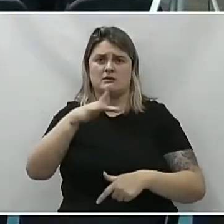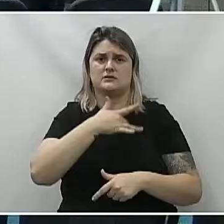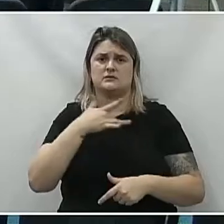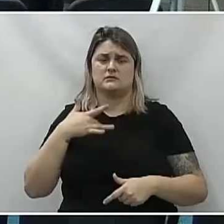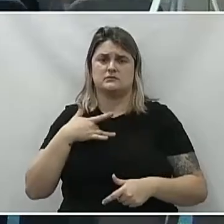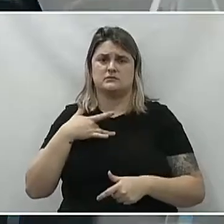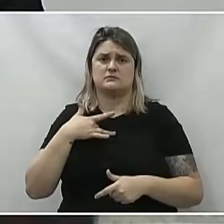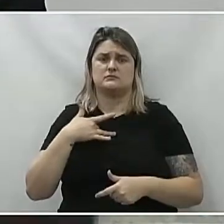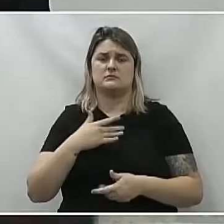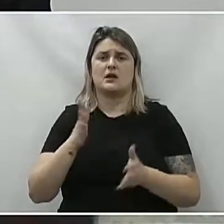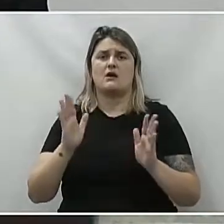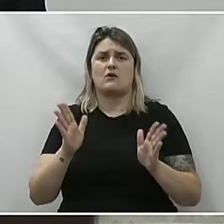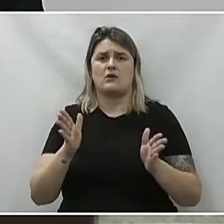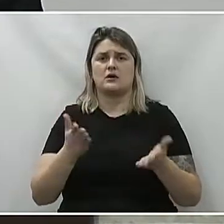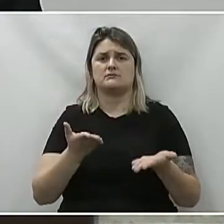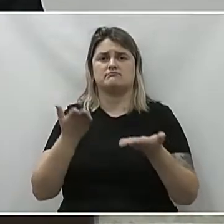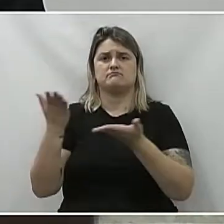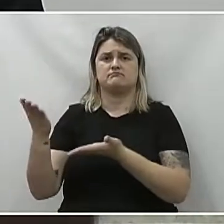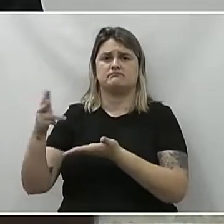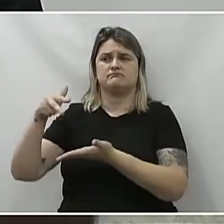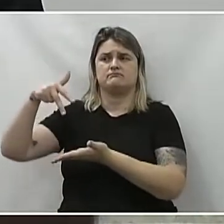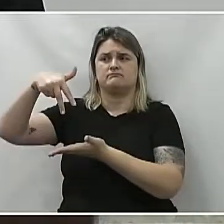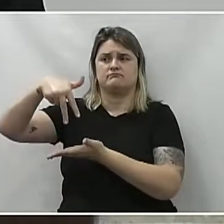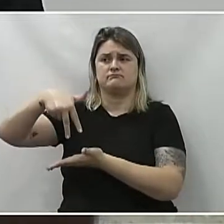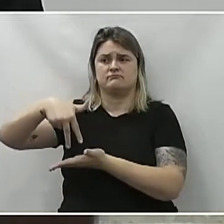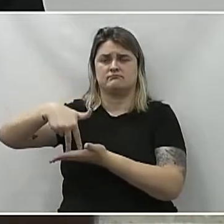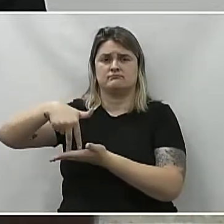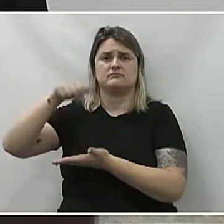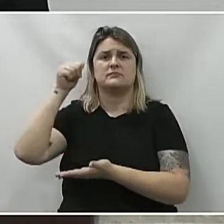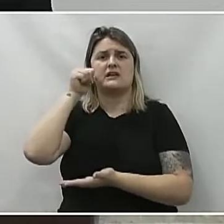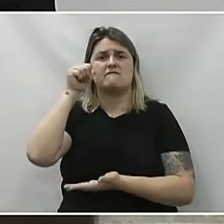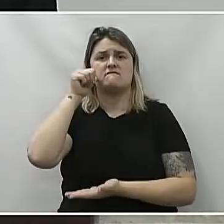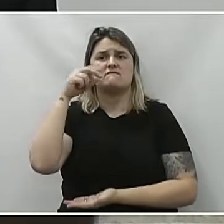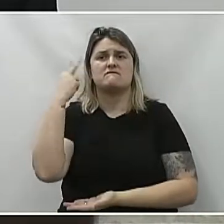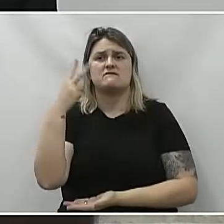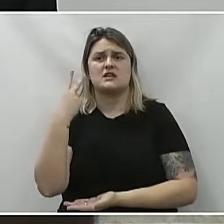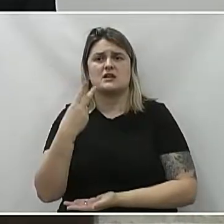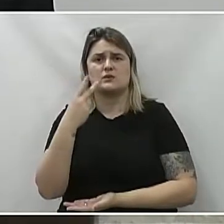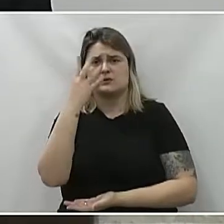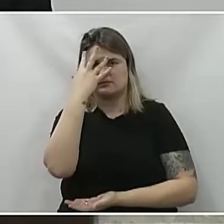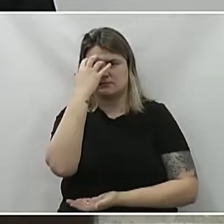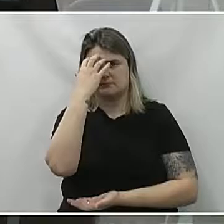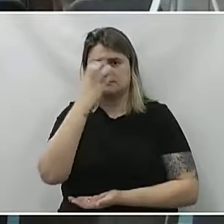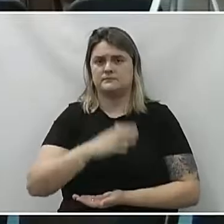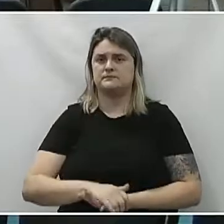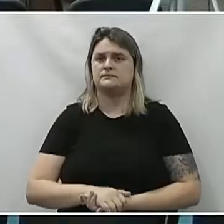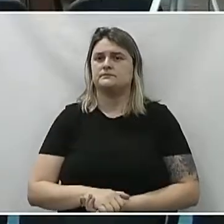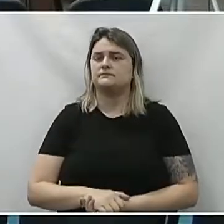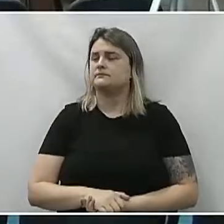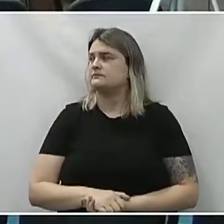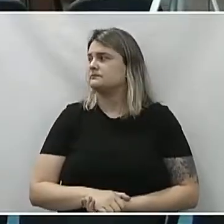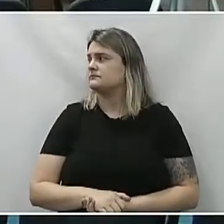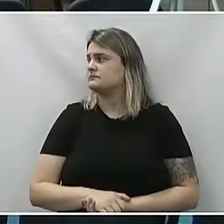nossa saúde. Nesse momento, concedo a palavra à nobre vereadora Thaís Biberbach.